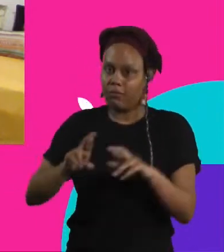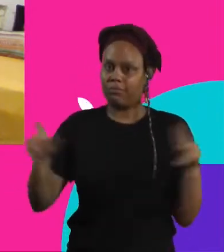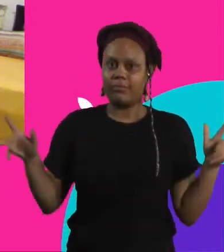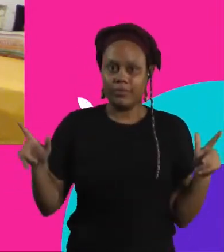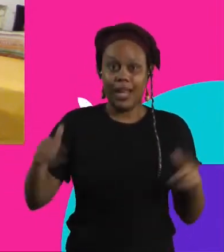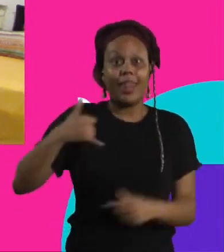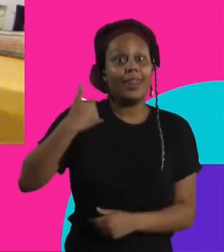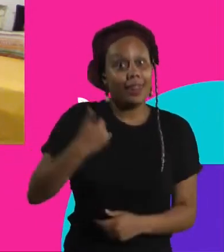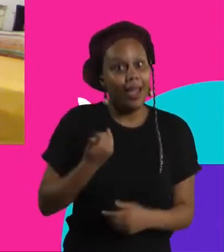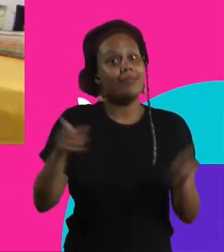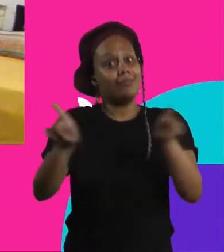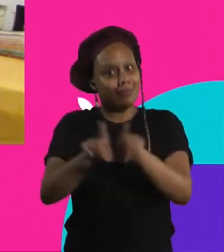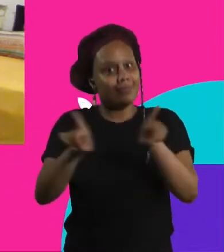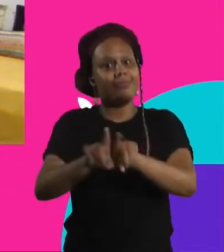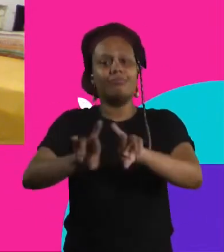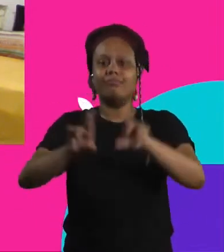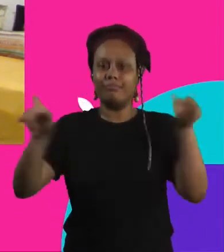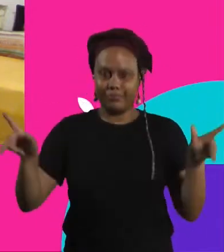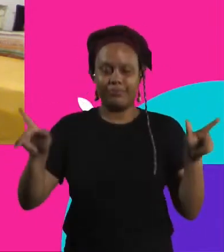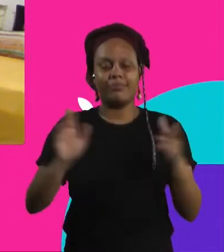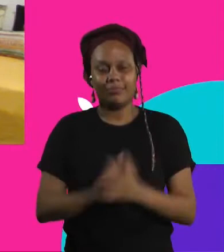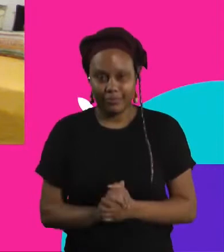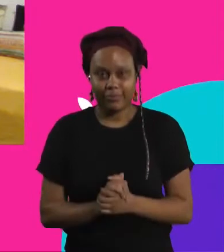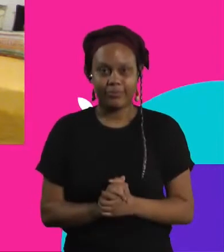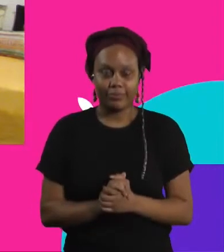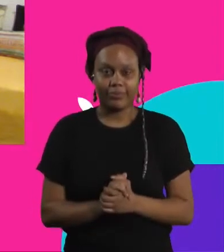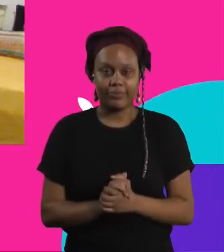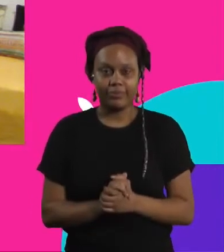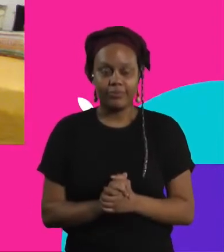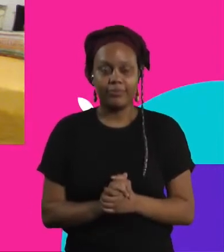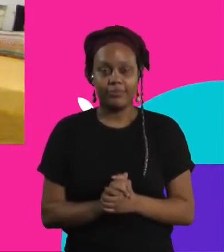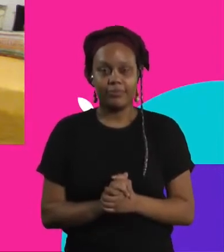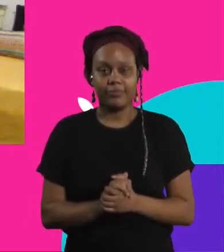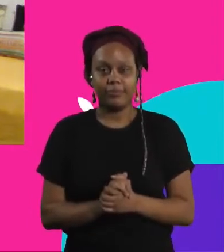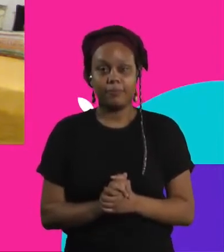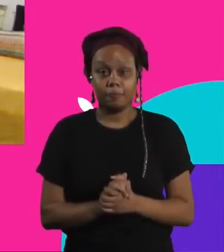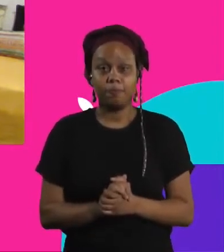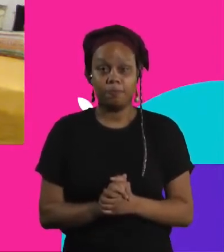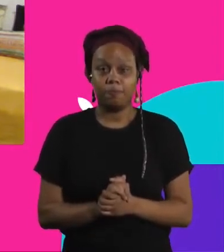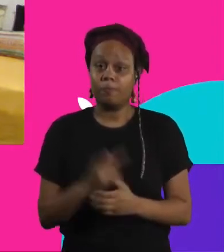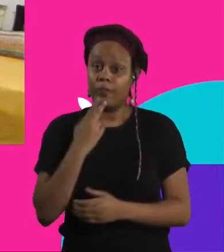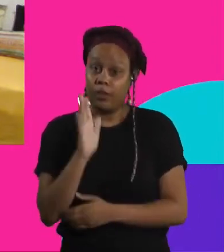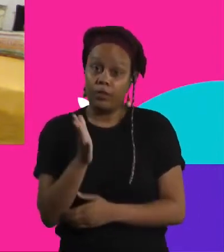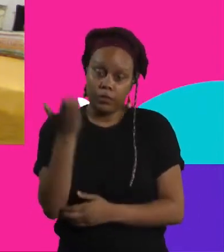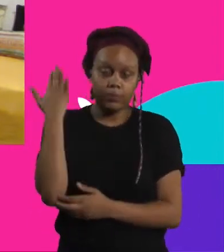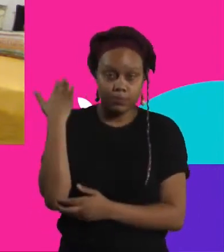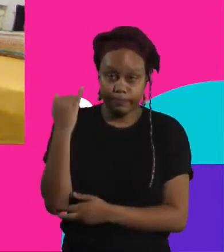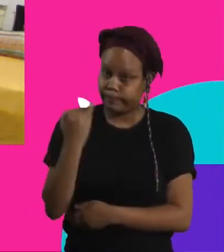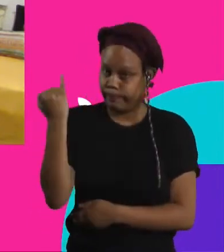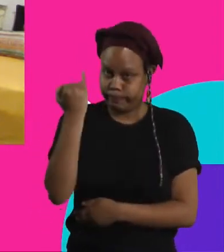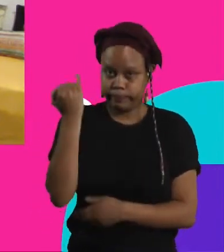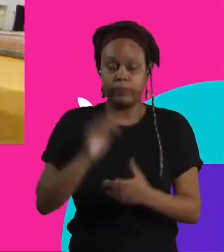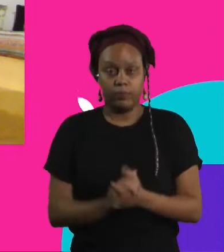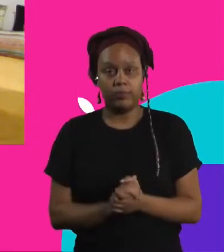de idades diferentes, né? Vou falar aqui da ideia, né? Que foi falado, que é importante também,